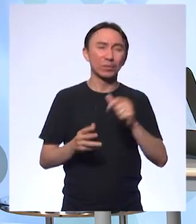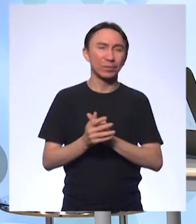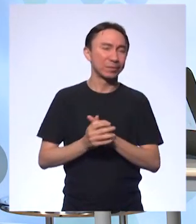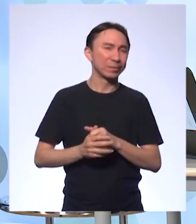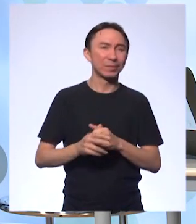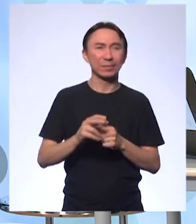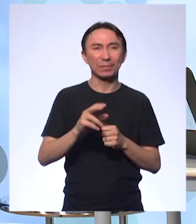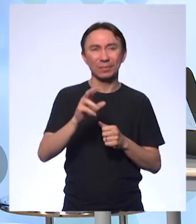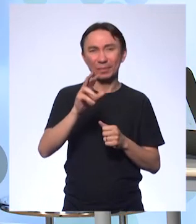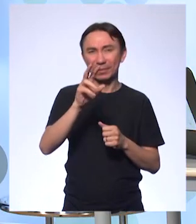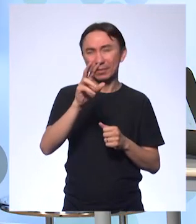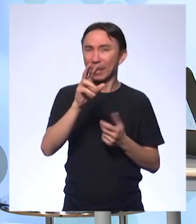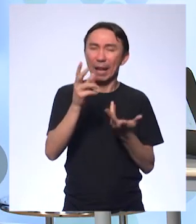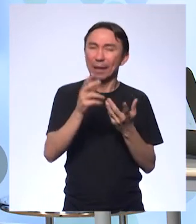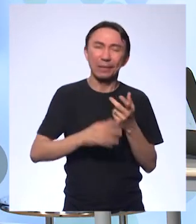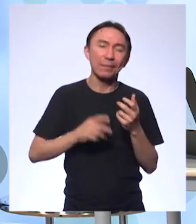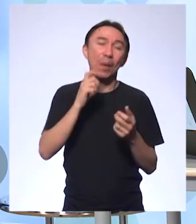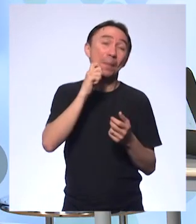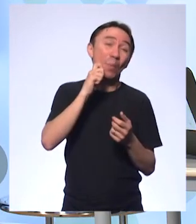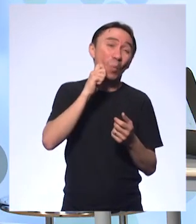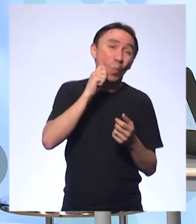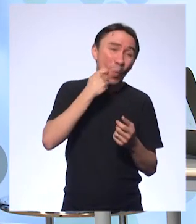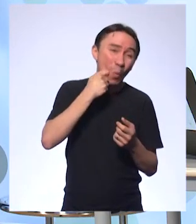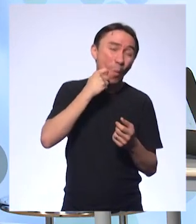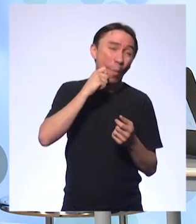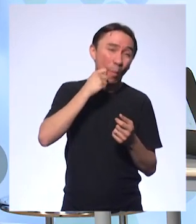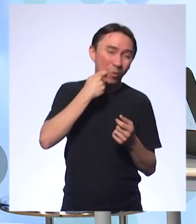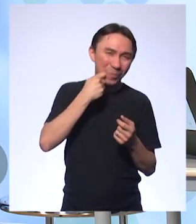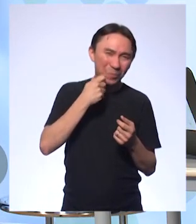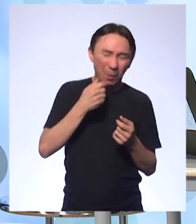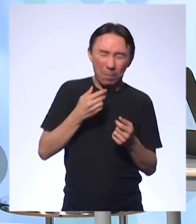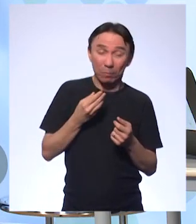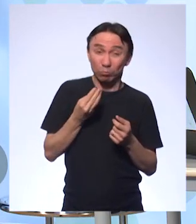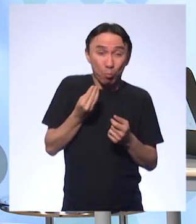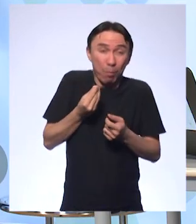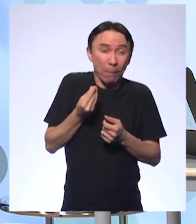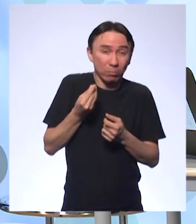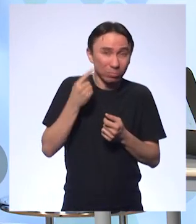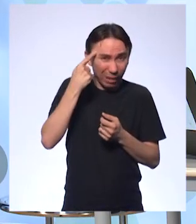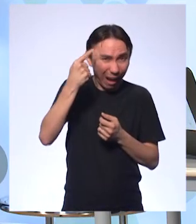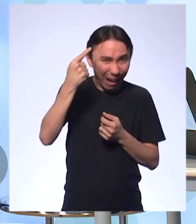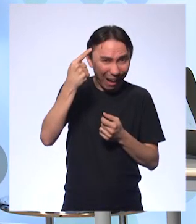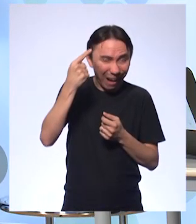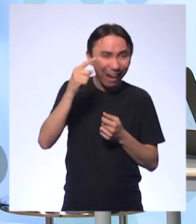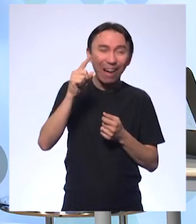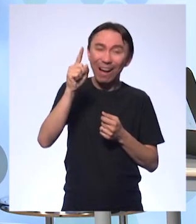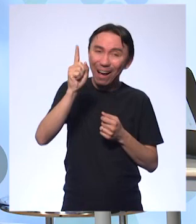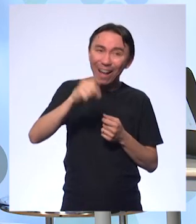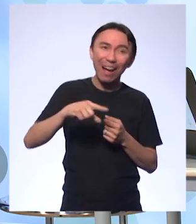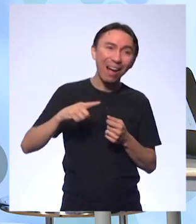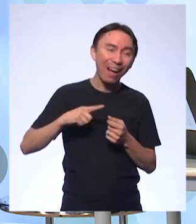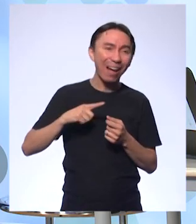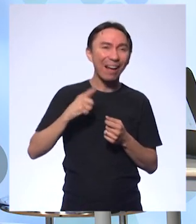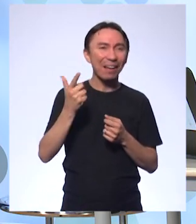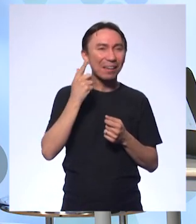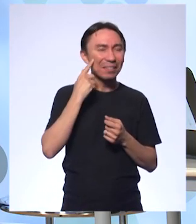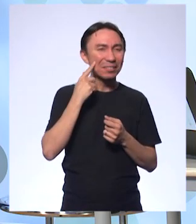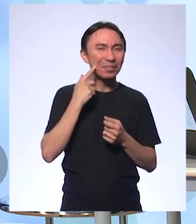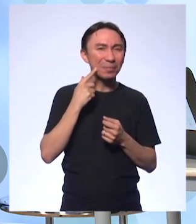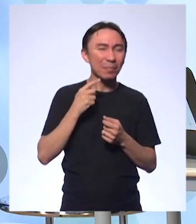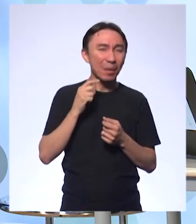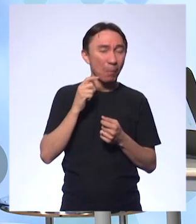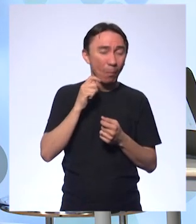ou chupar um limão, né? Você fala, nossa, que ácido. Então, a sensação, né, que você tem de travar a boca